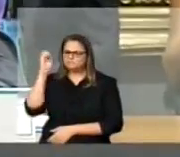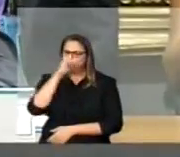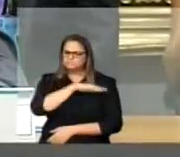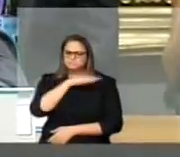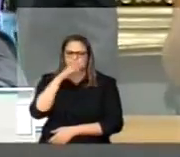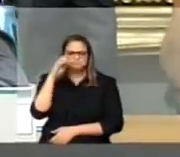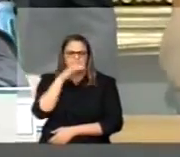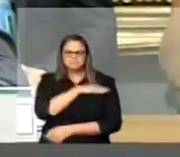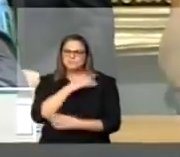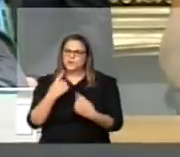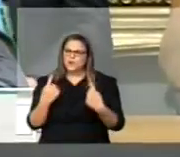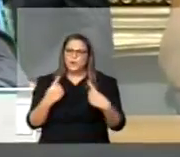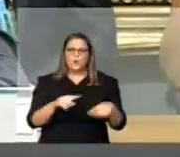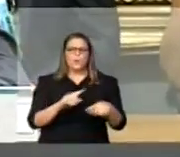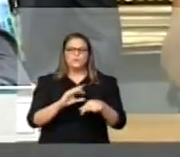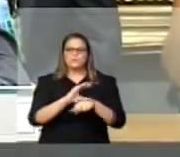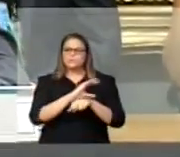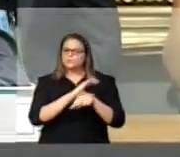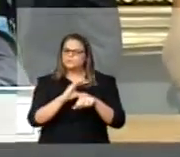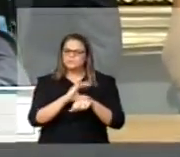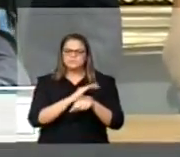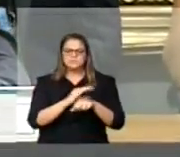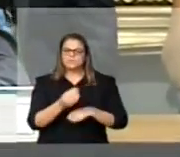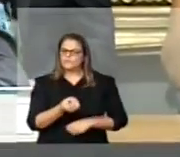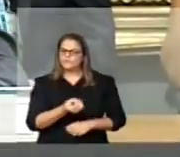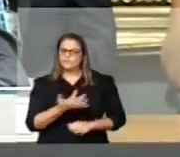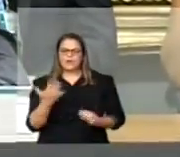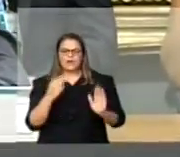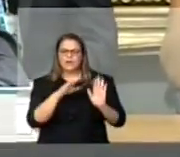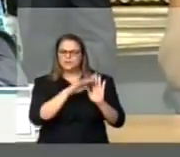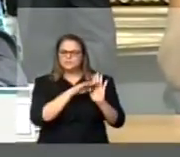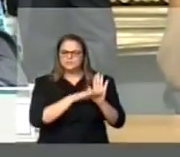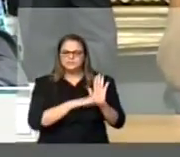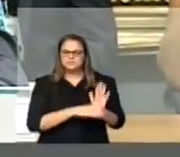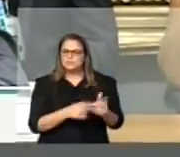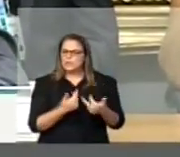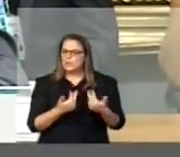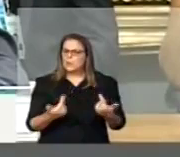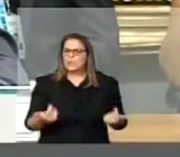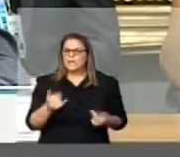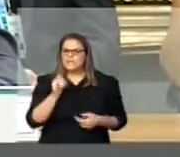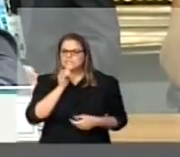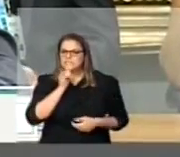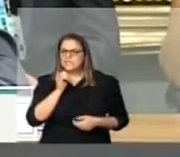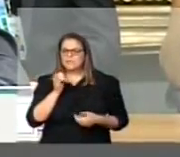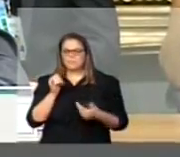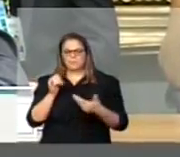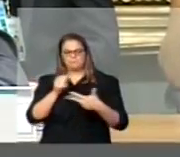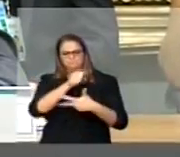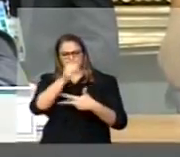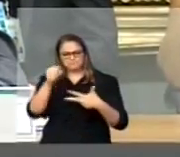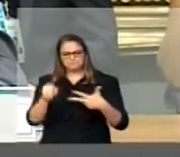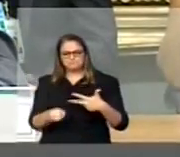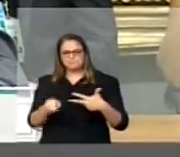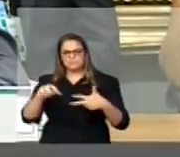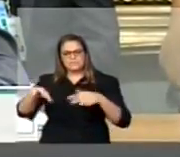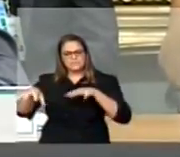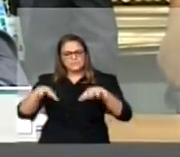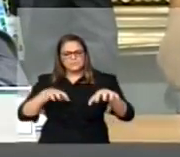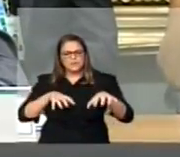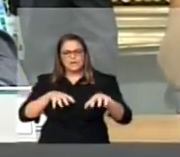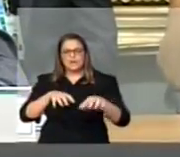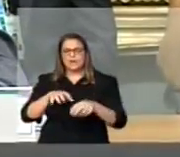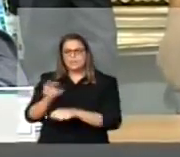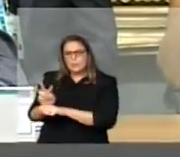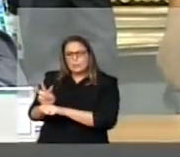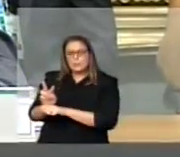Federal em diversos princípios, como a separação dos poderes, o controle legislativo prévio sobre as contas